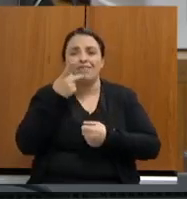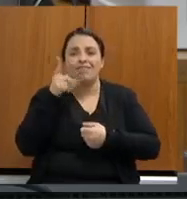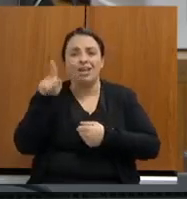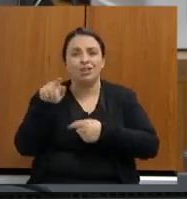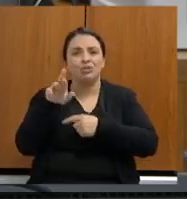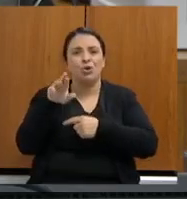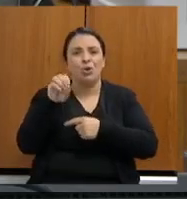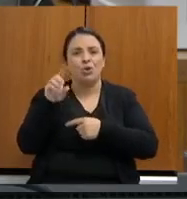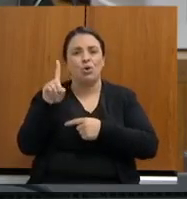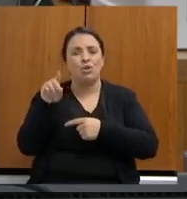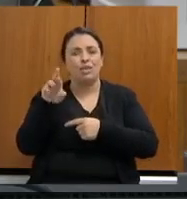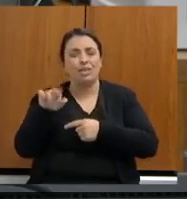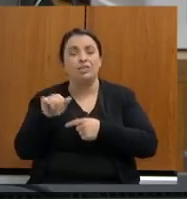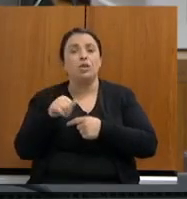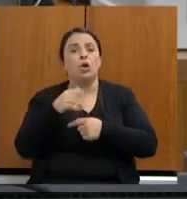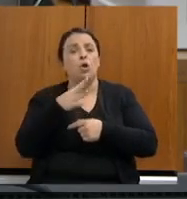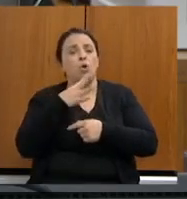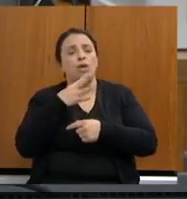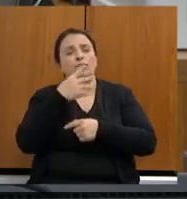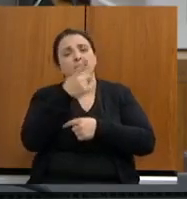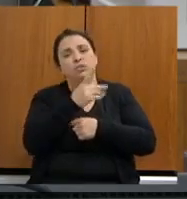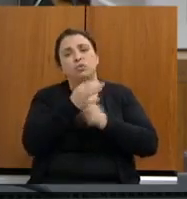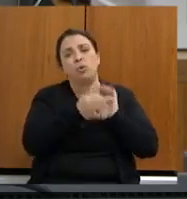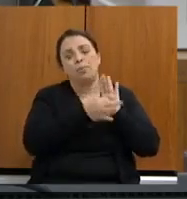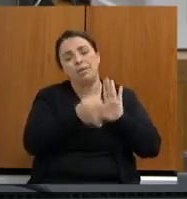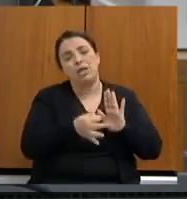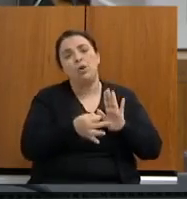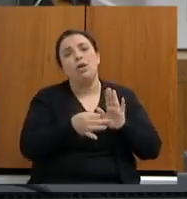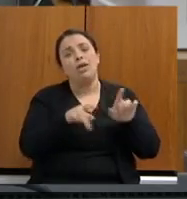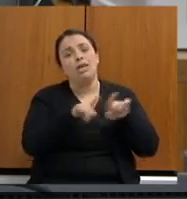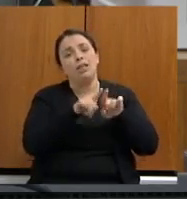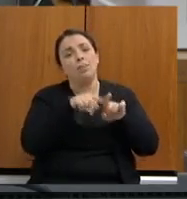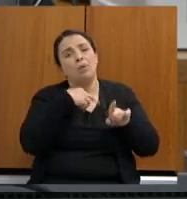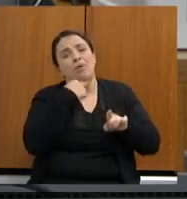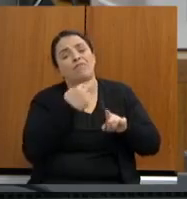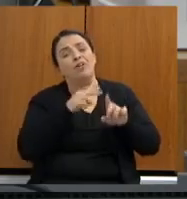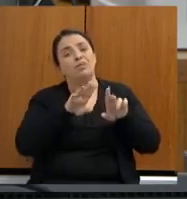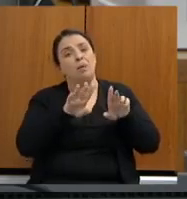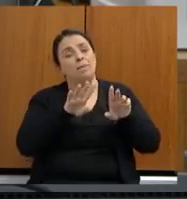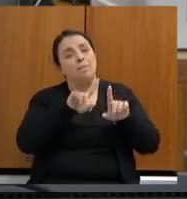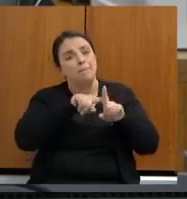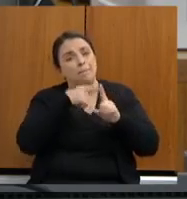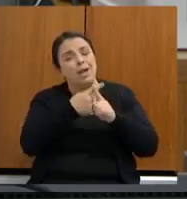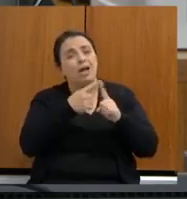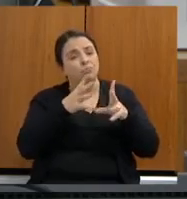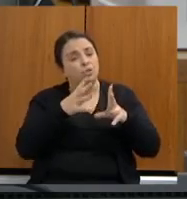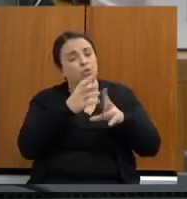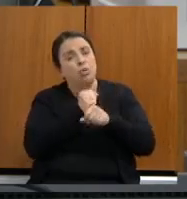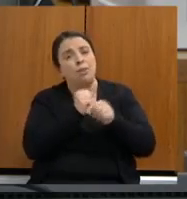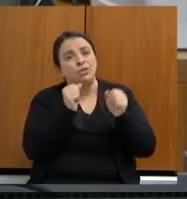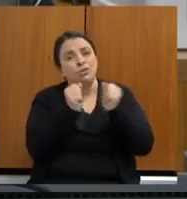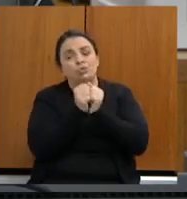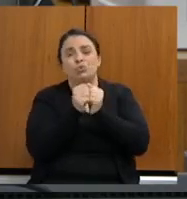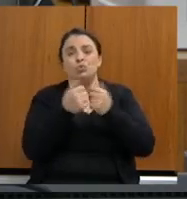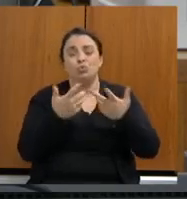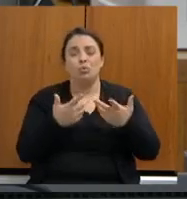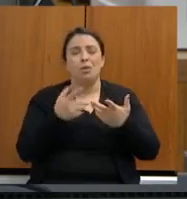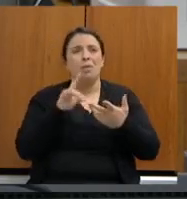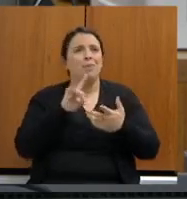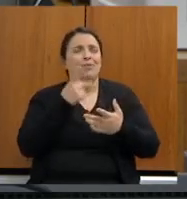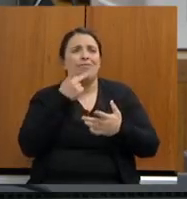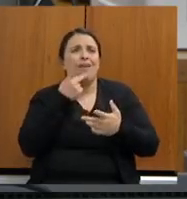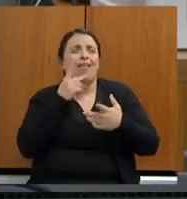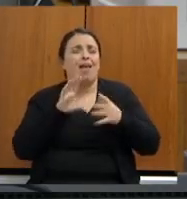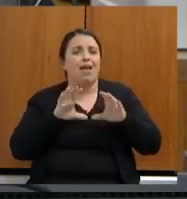vossa excelência que seja uma voz a mais junto ao governo de Minas para que a gente não trate a questão da Segurança